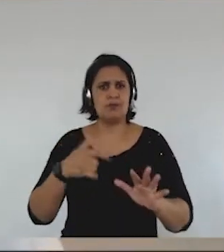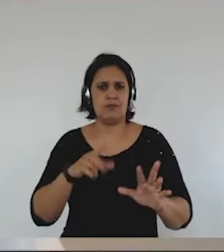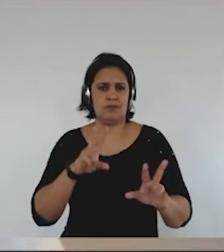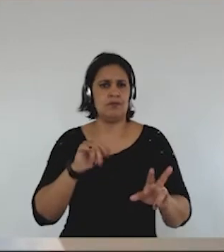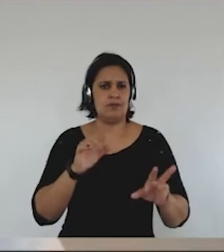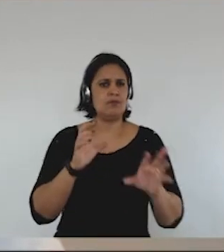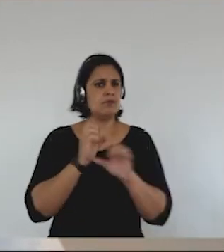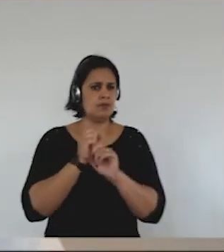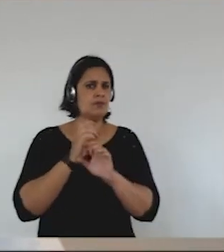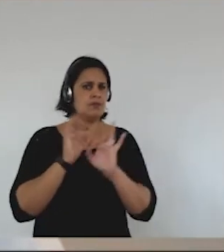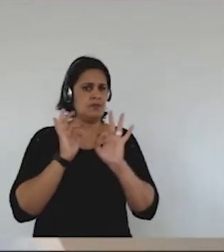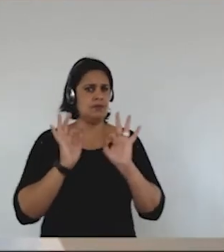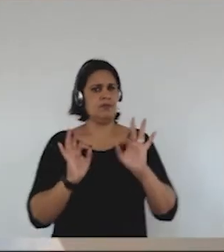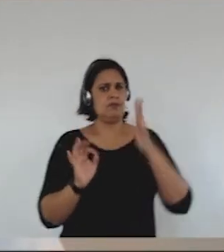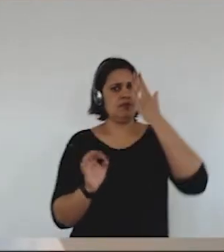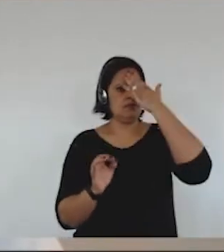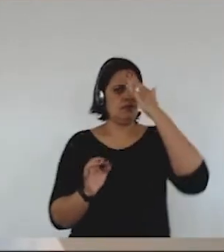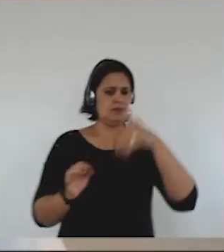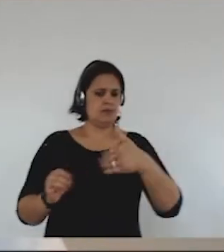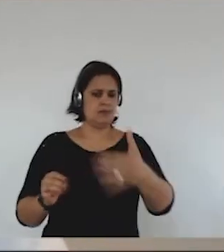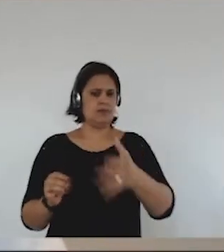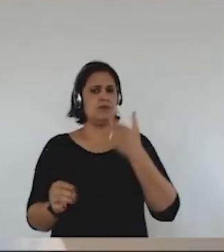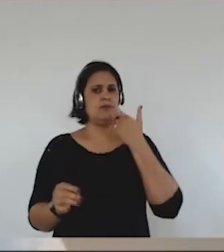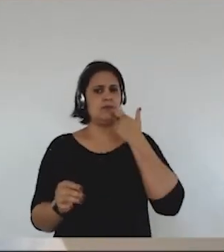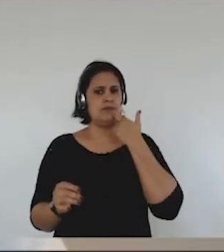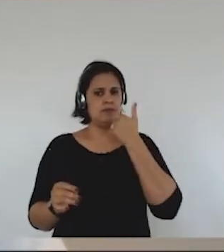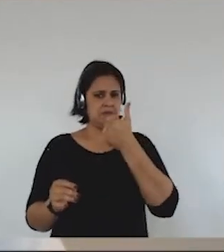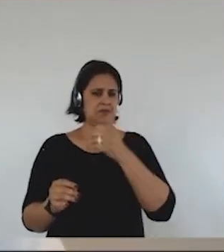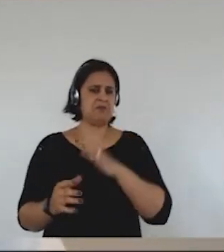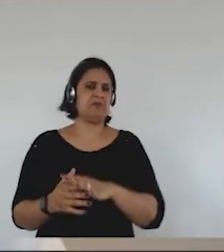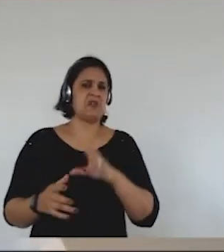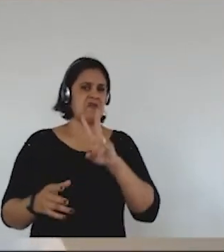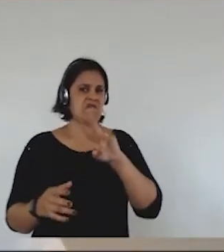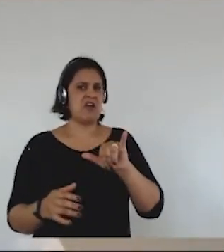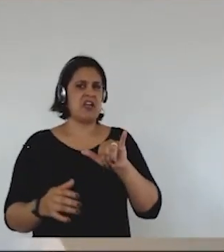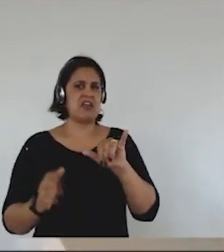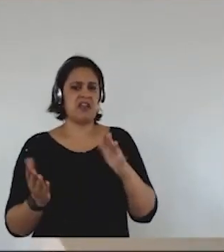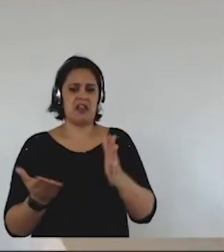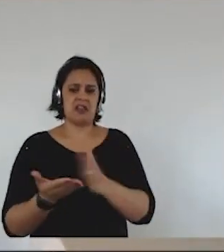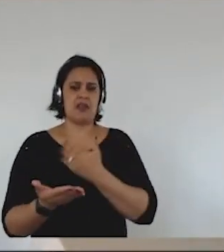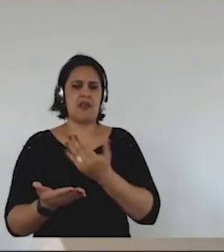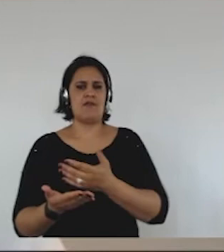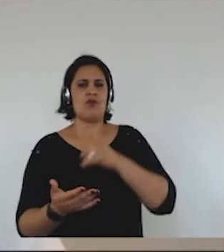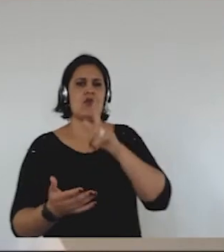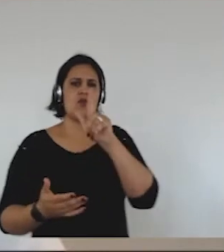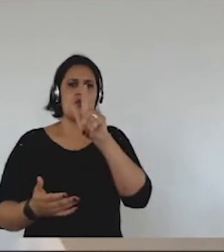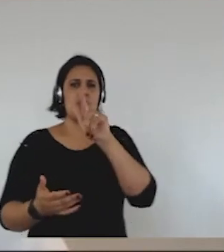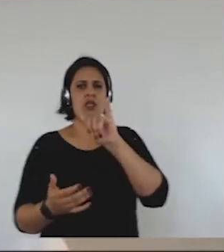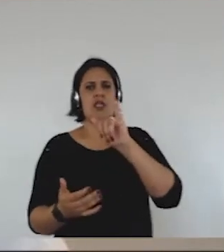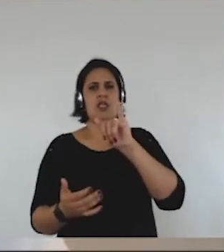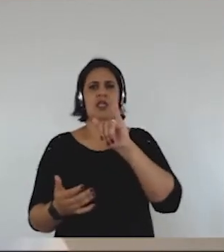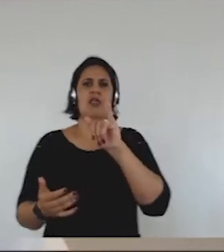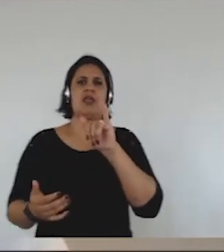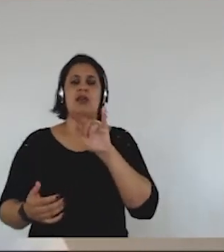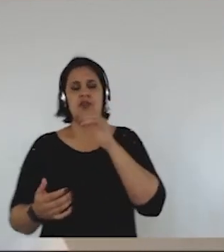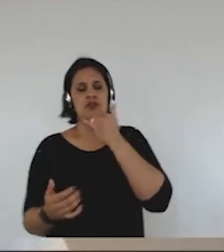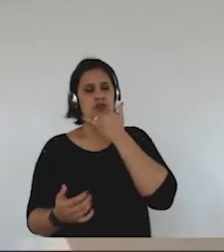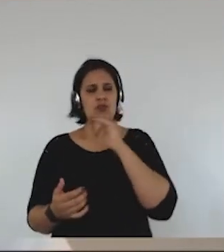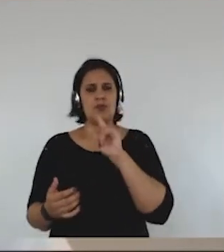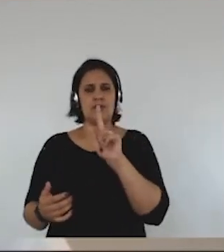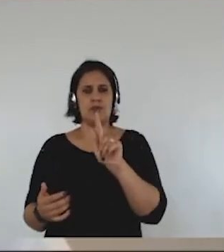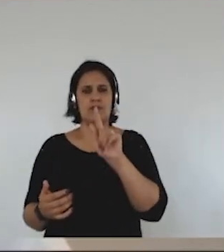aferido pela organização do Guinness, e eu acredito que nós vamos conseguir entrar lá.